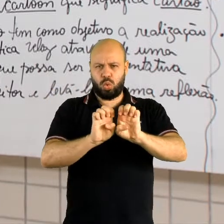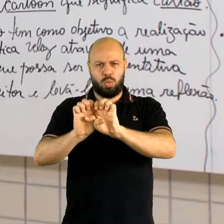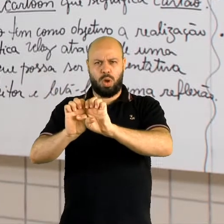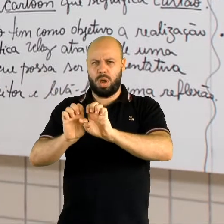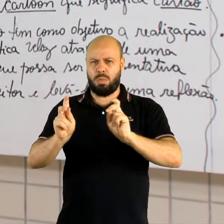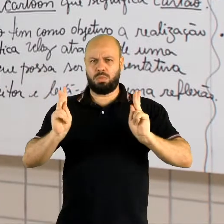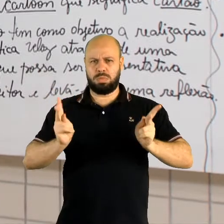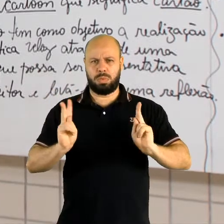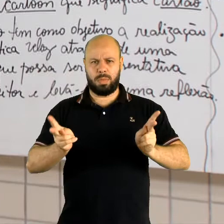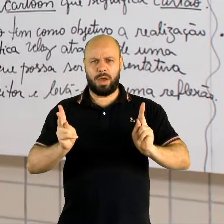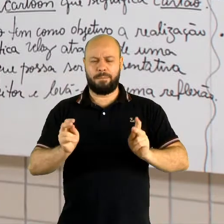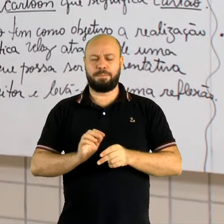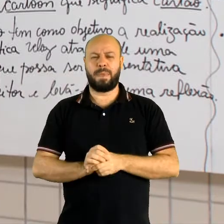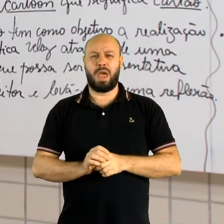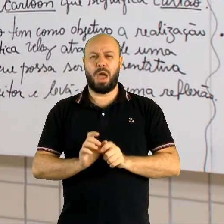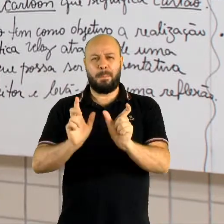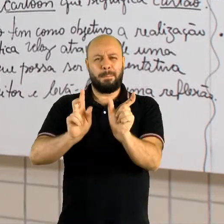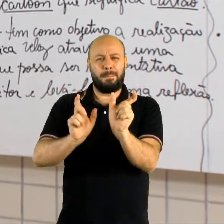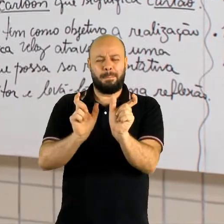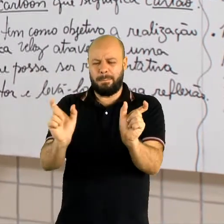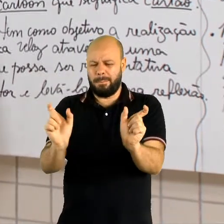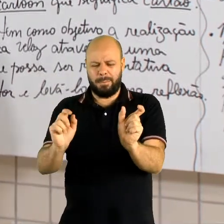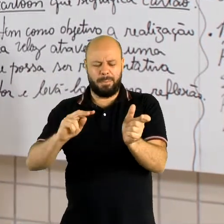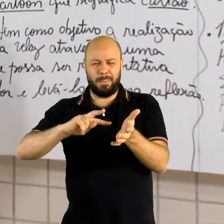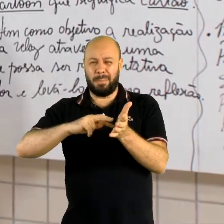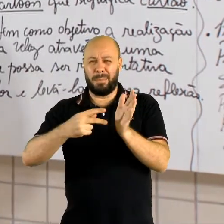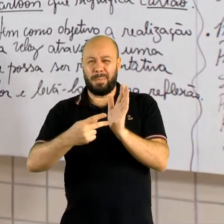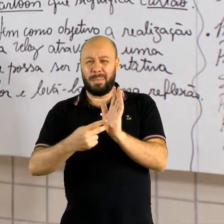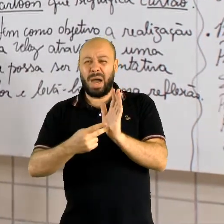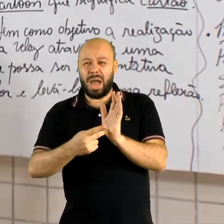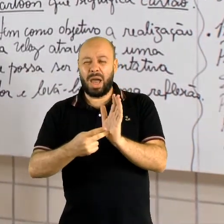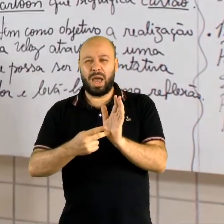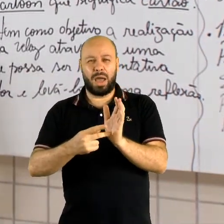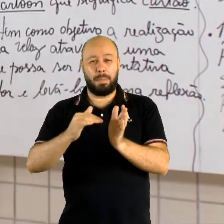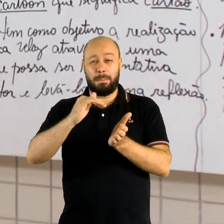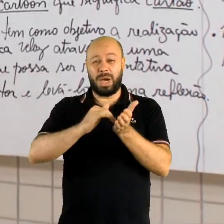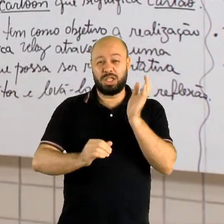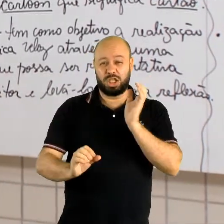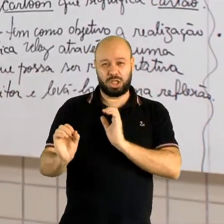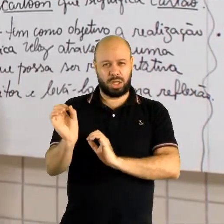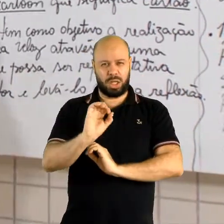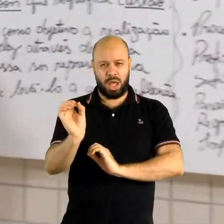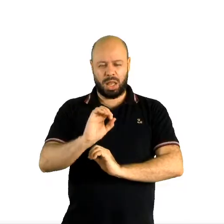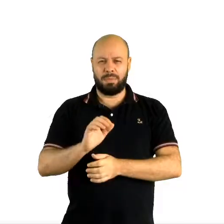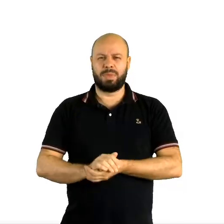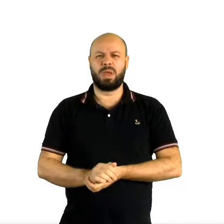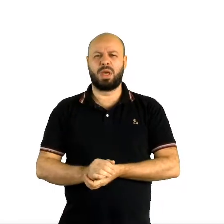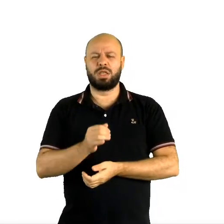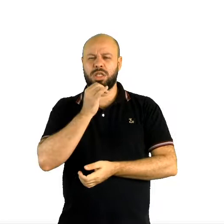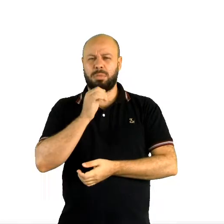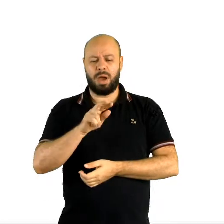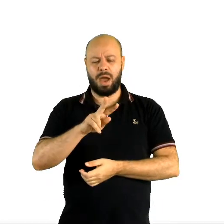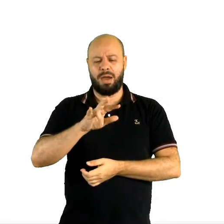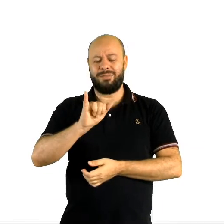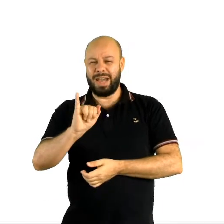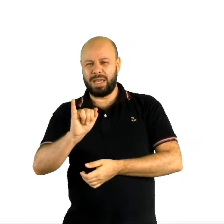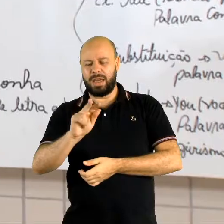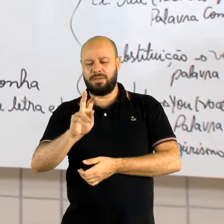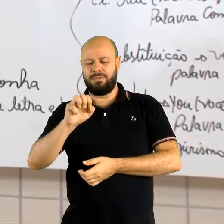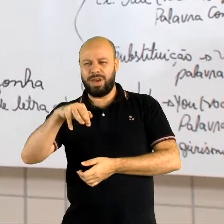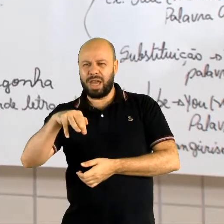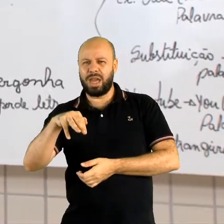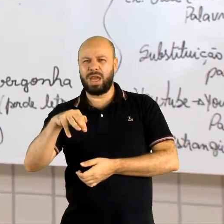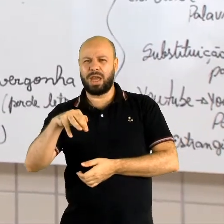palavra. Tem exemplo de vai e vem. Quando eu dou esse exemplo, vai e vem, ele